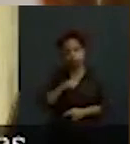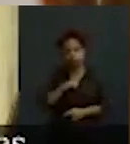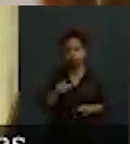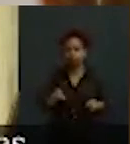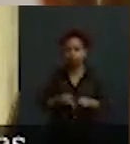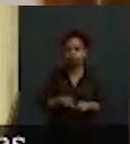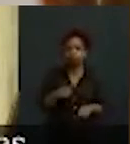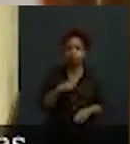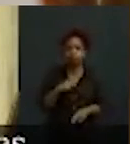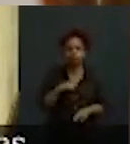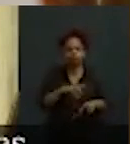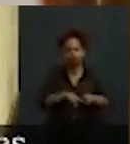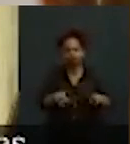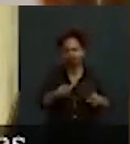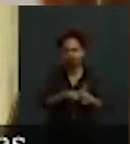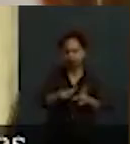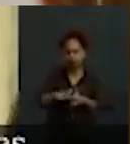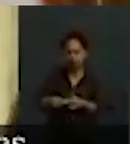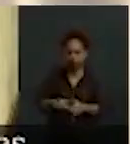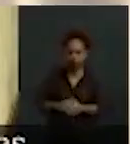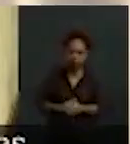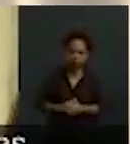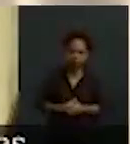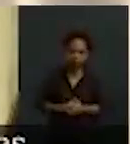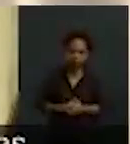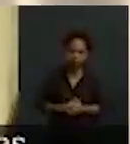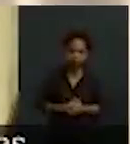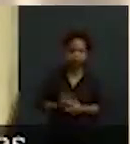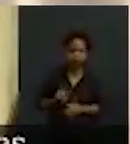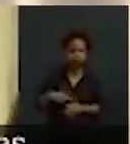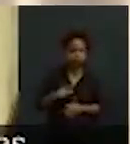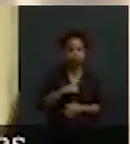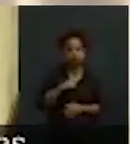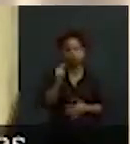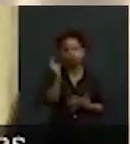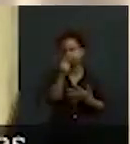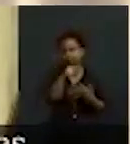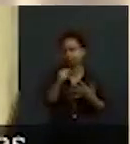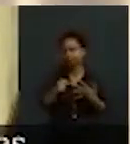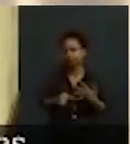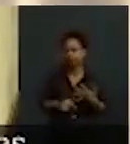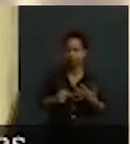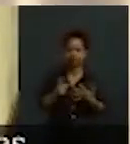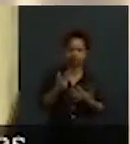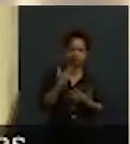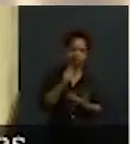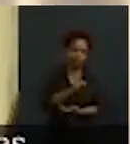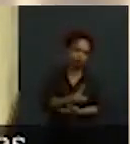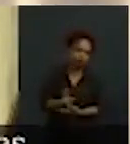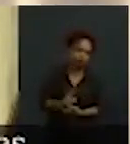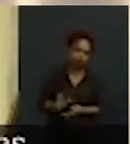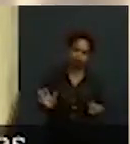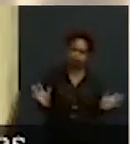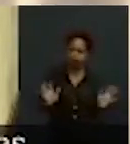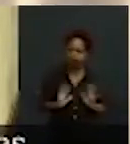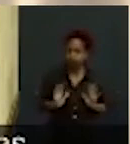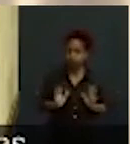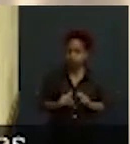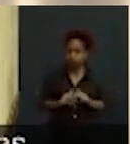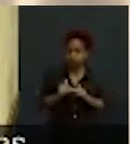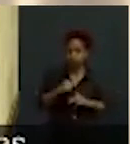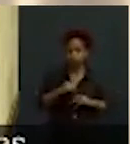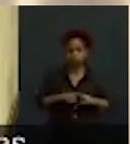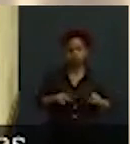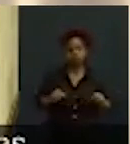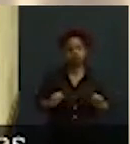sob condições adversas. Sem a pretensão de enumerar, para não cometer injustiças, diversos